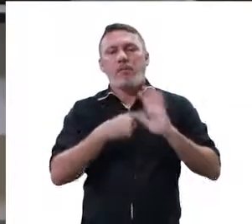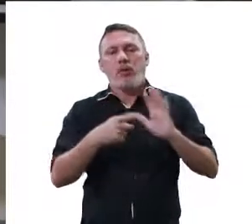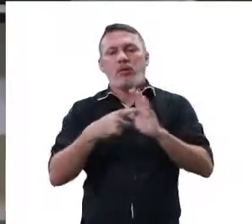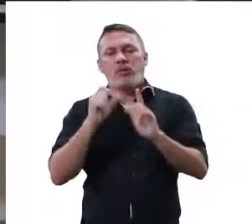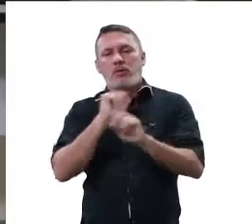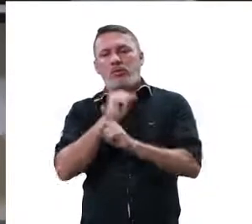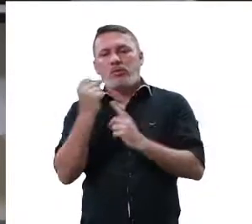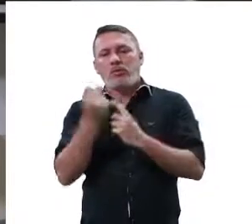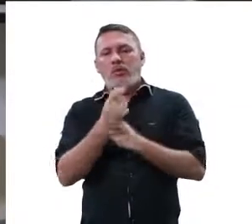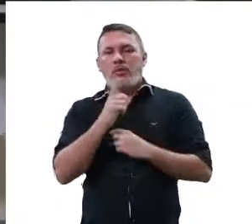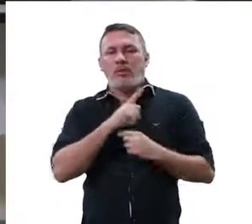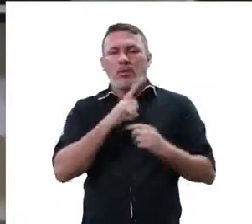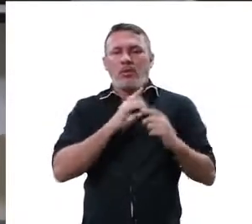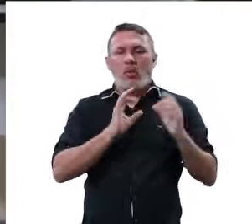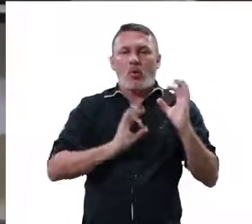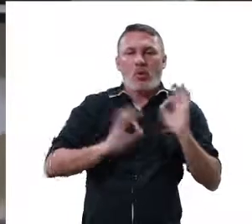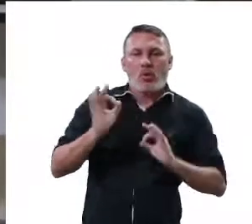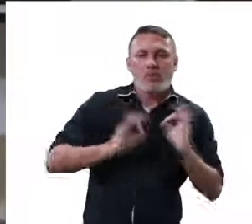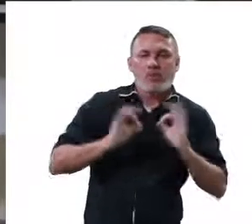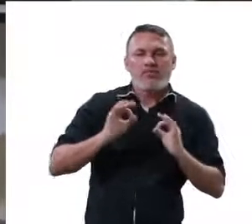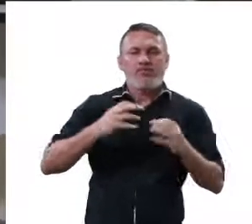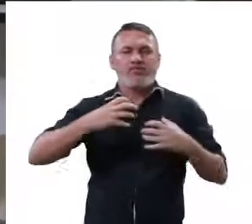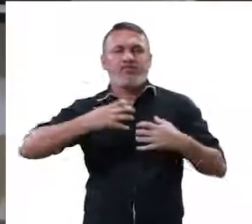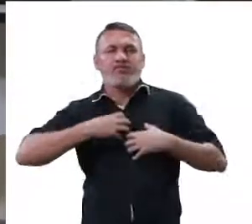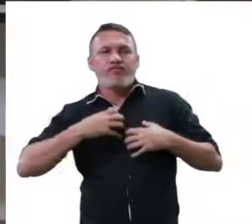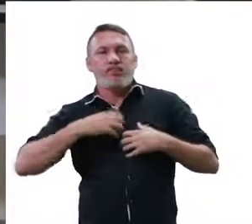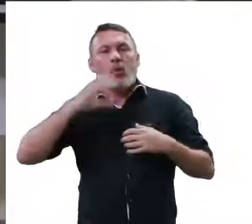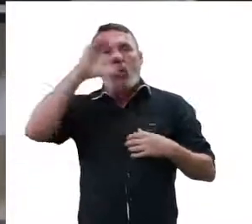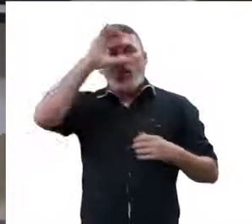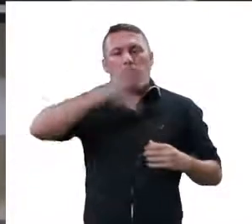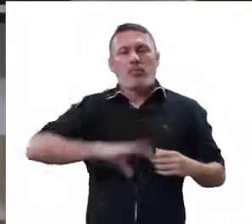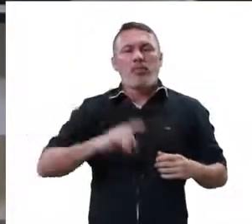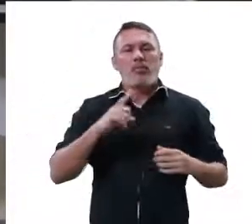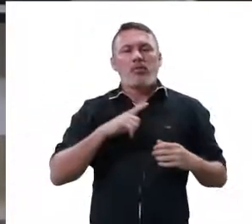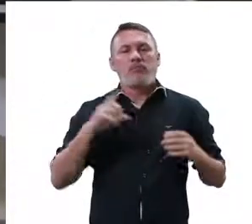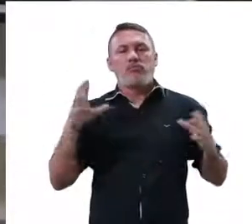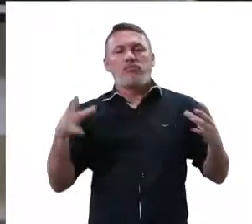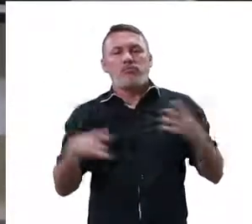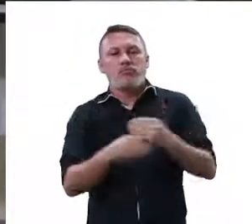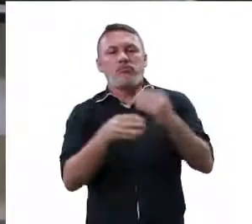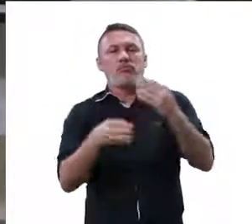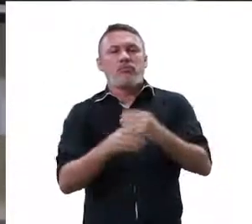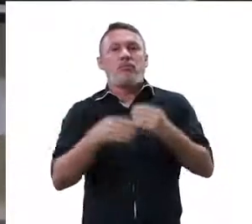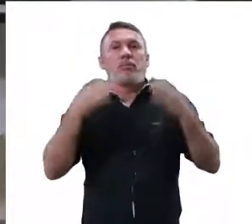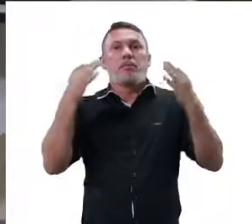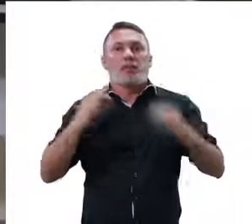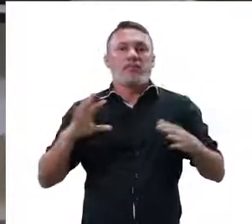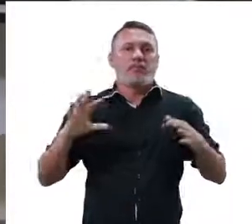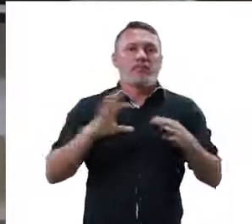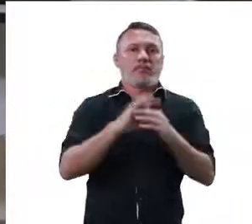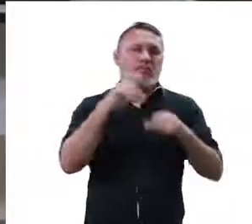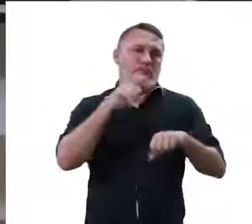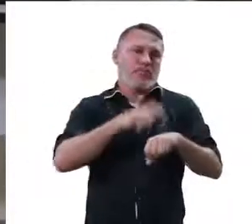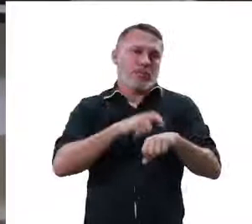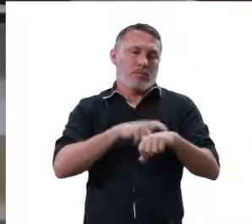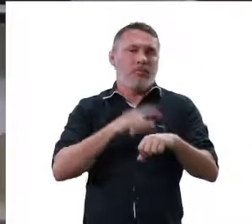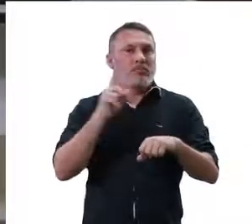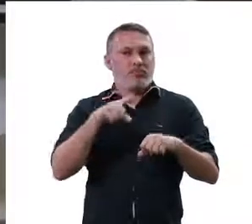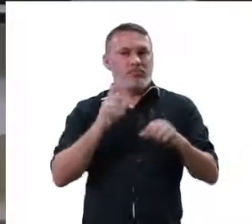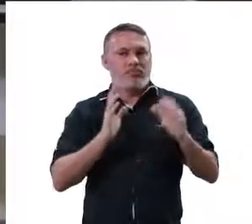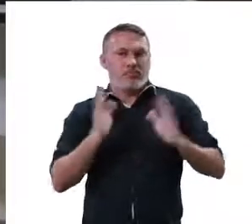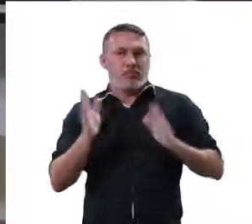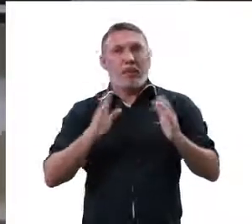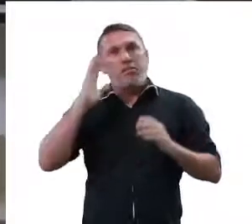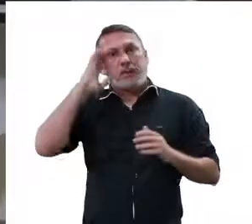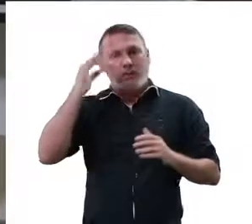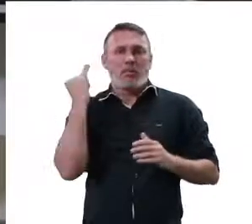com que essas sociedades organizem ou elaborem formas comportamentais adequadas àquele momento. Então, isso